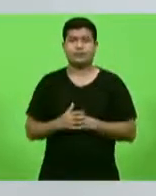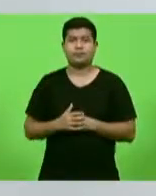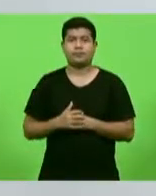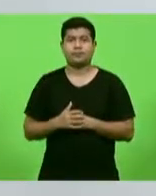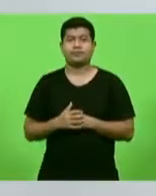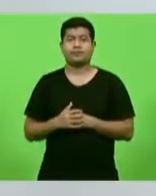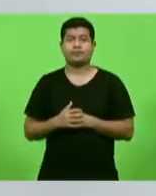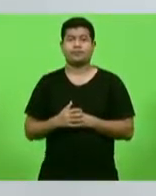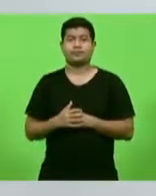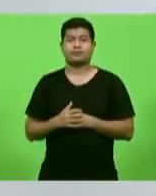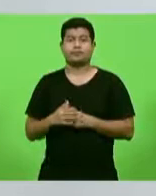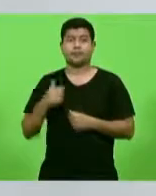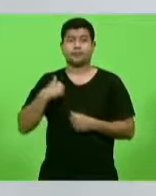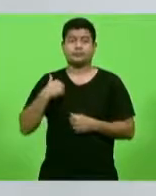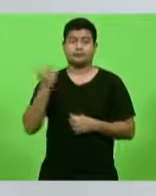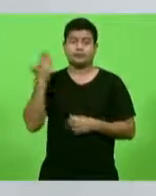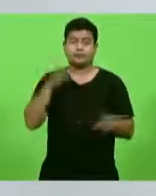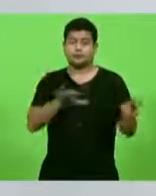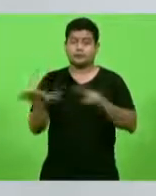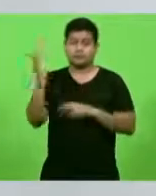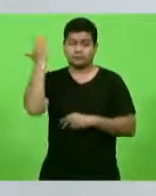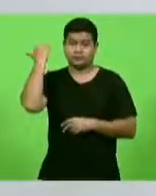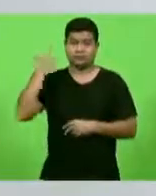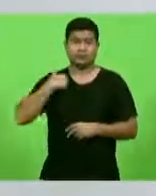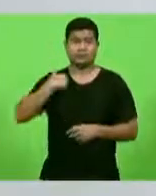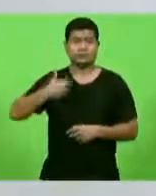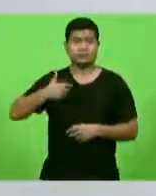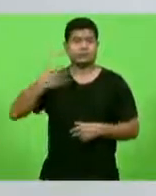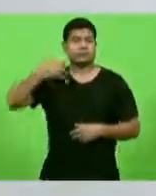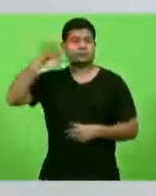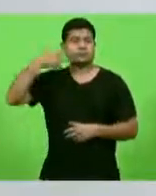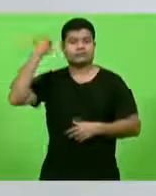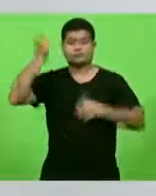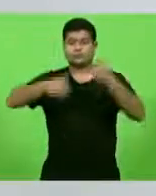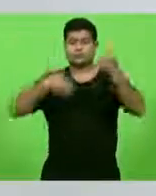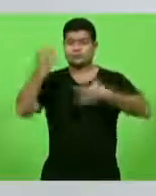Em relação à fala que fiz aqui na semana passada,